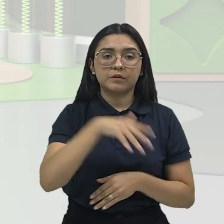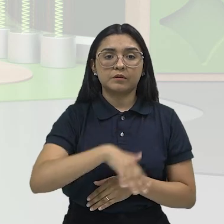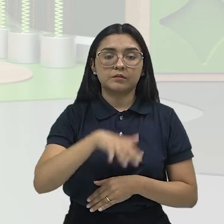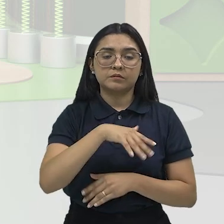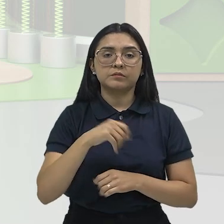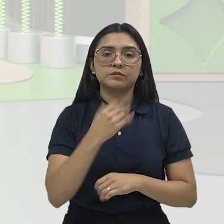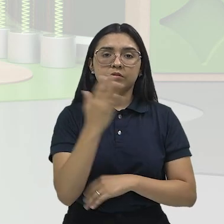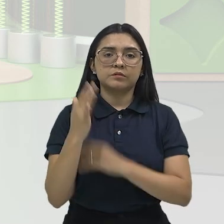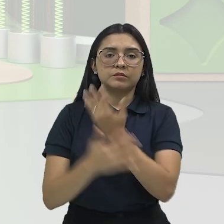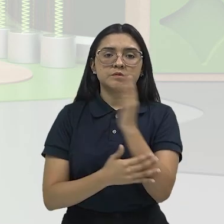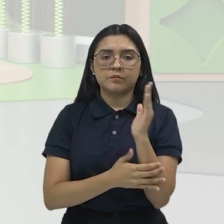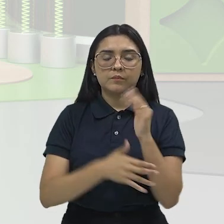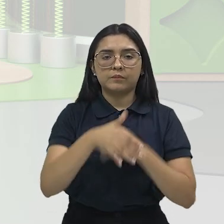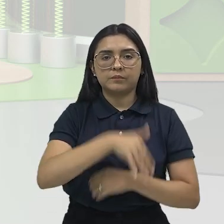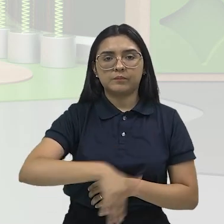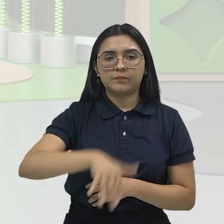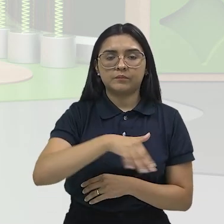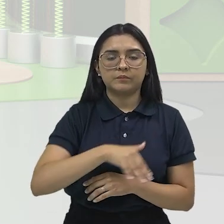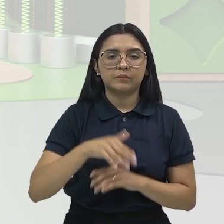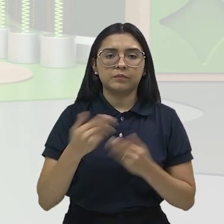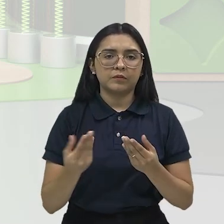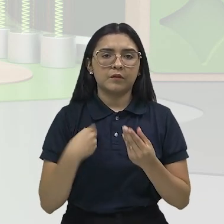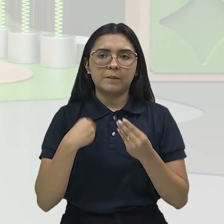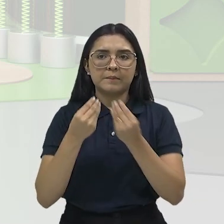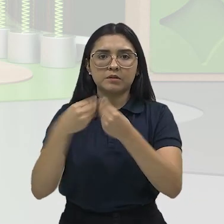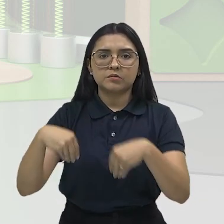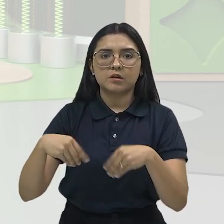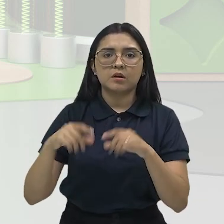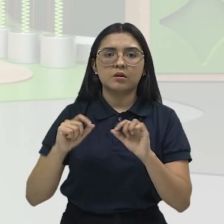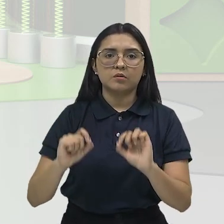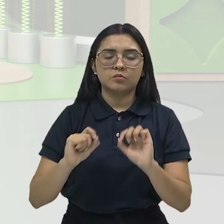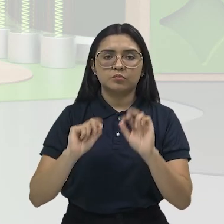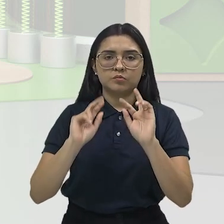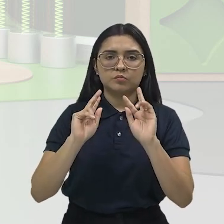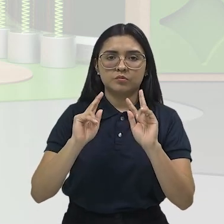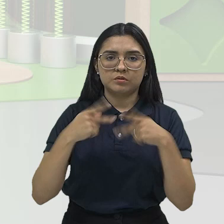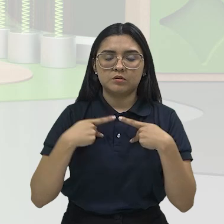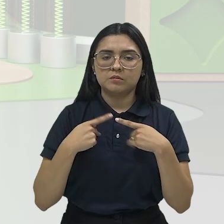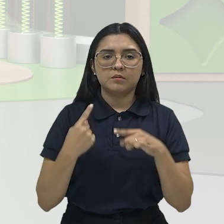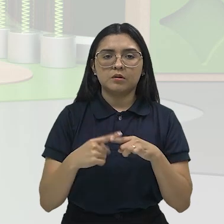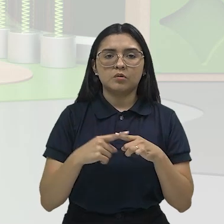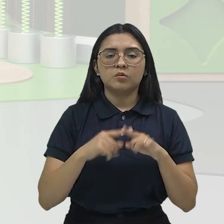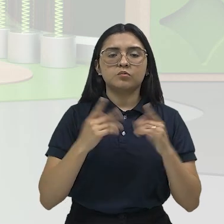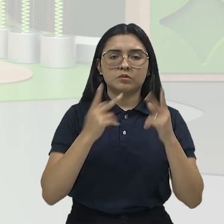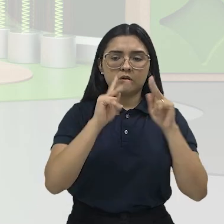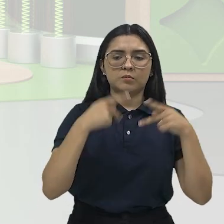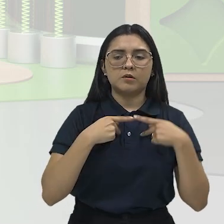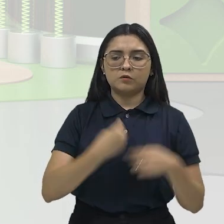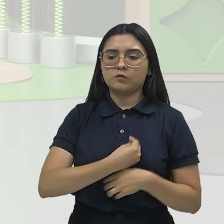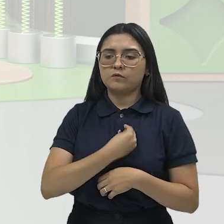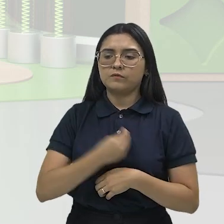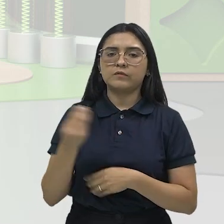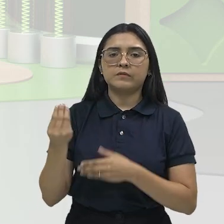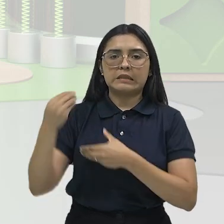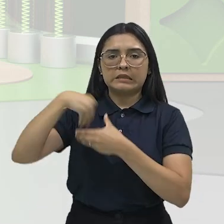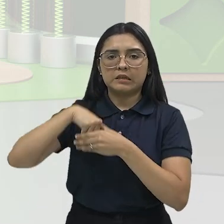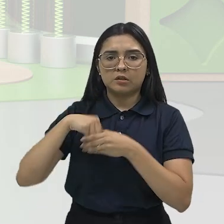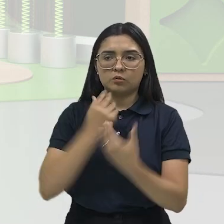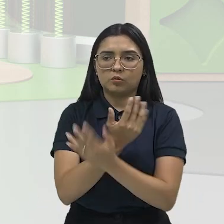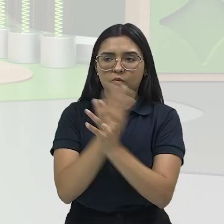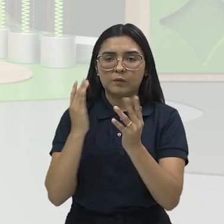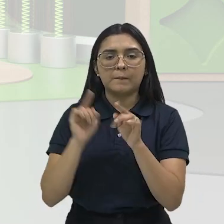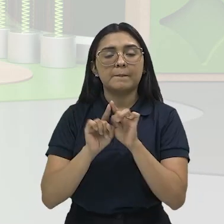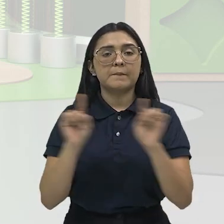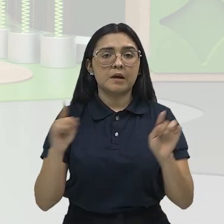não causaria nenhum mal para o ser humano, porque o ser humano não está inserido ali. Mas, como infelizmente a gente